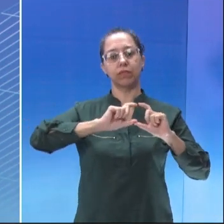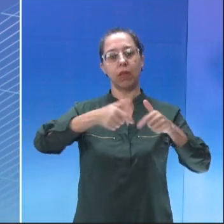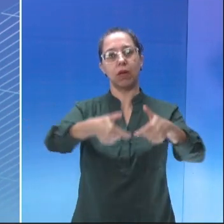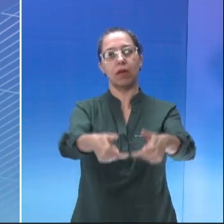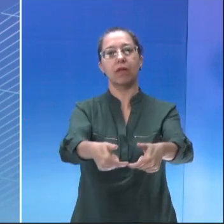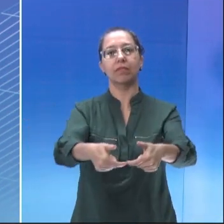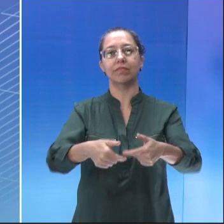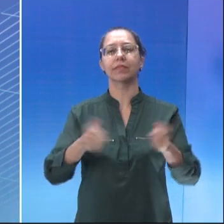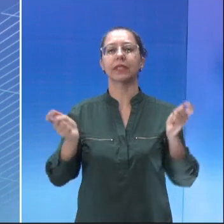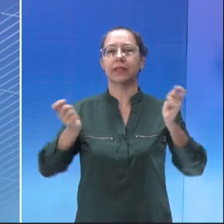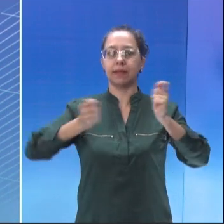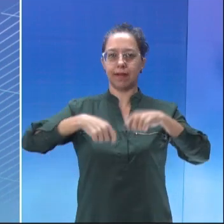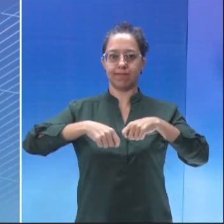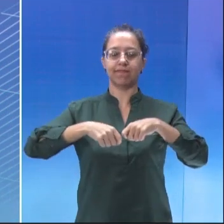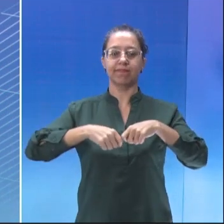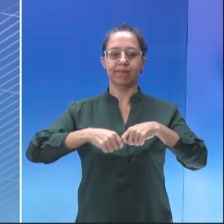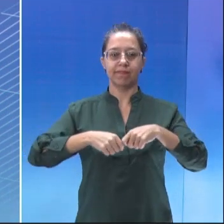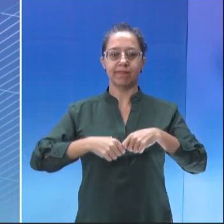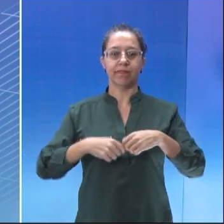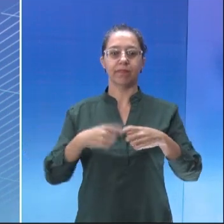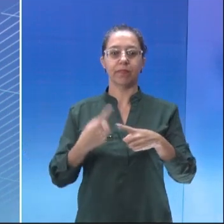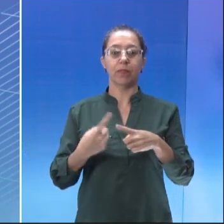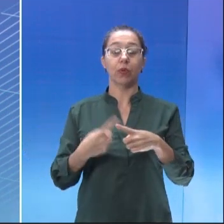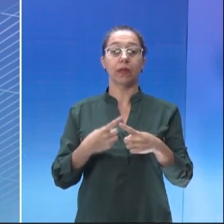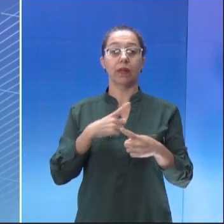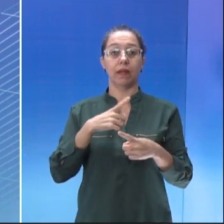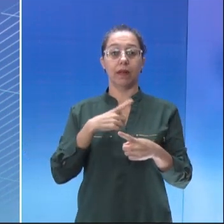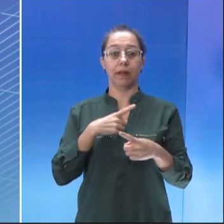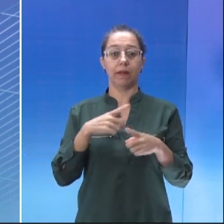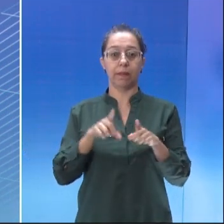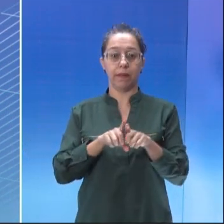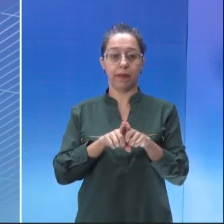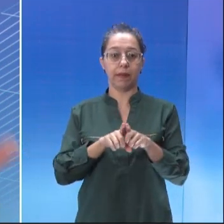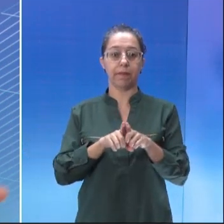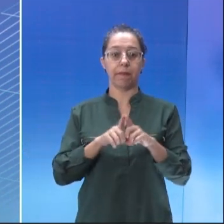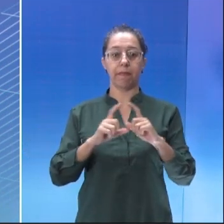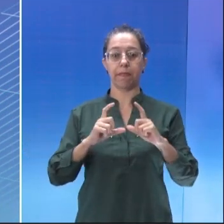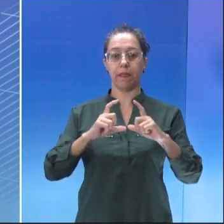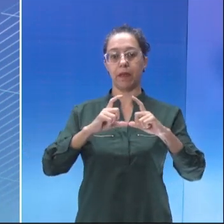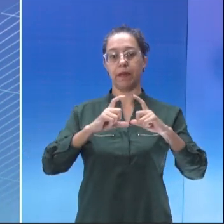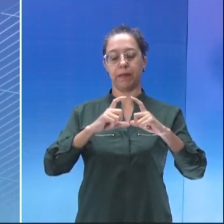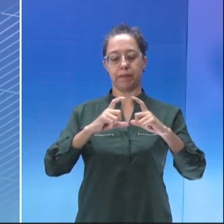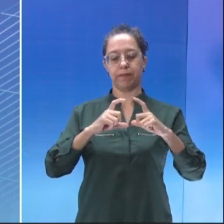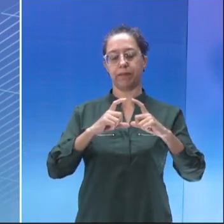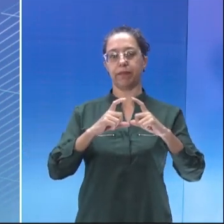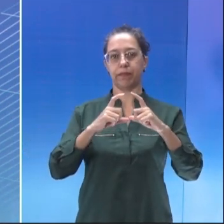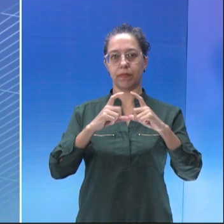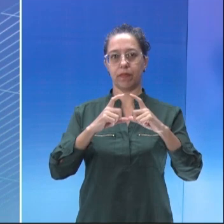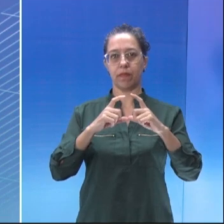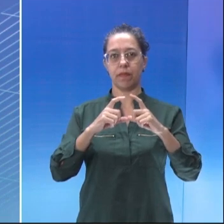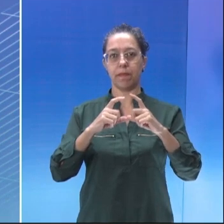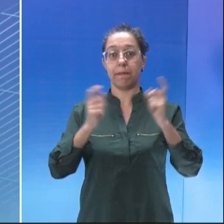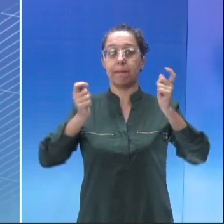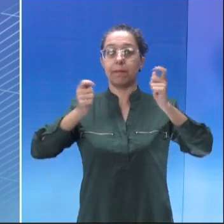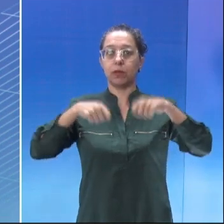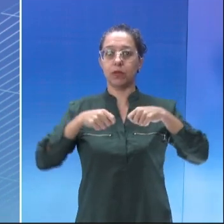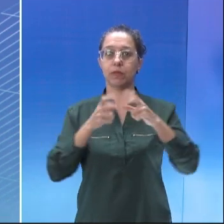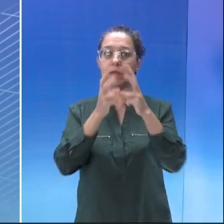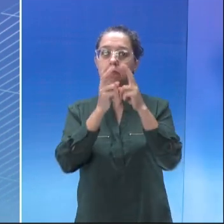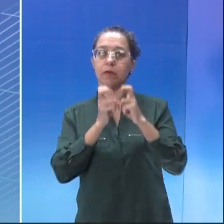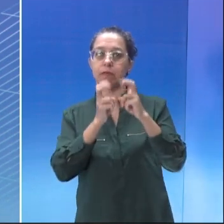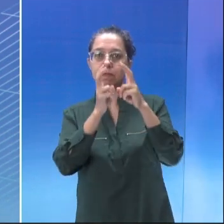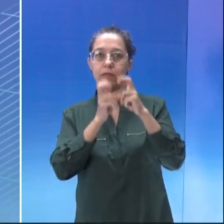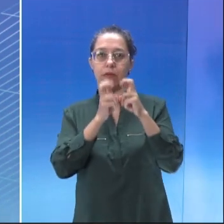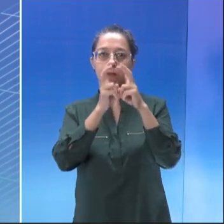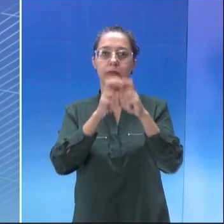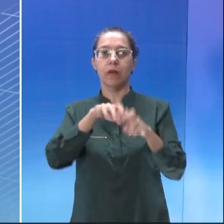uma superfície ali côncava, né? Por isso que nós chamamos de bicôncava, certo? Para poder capturar